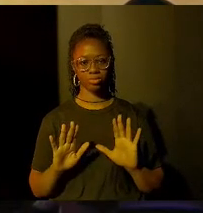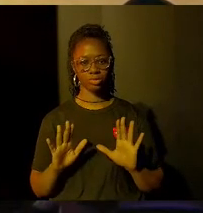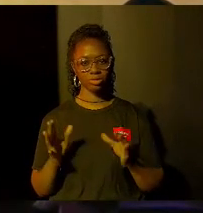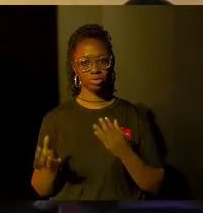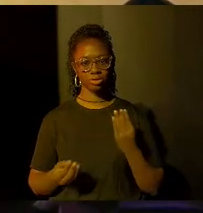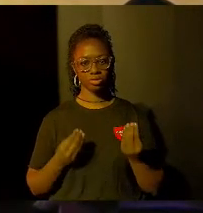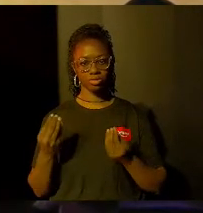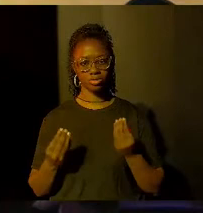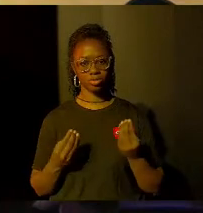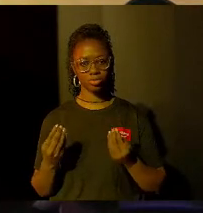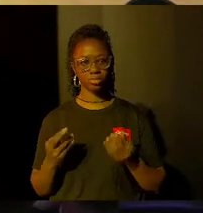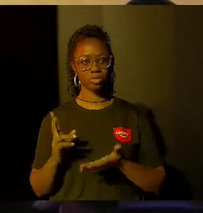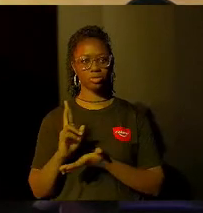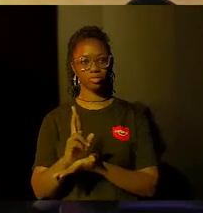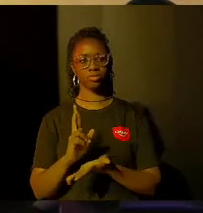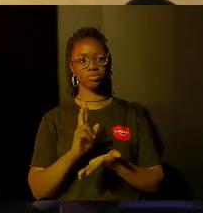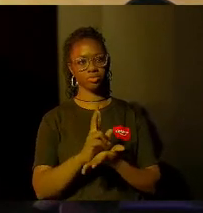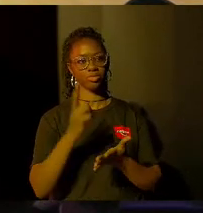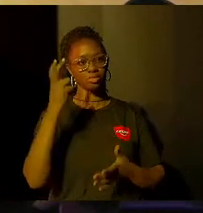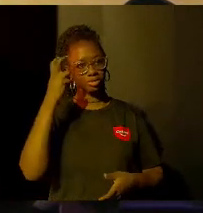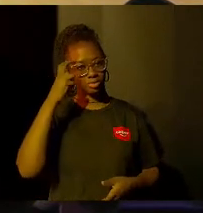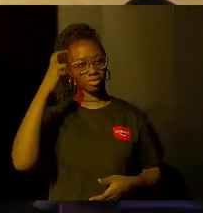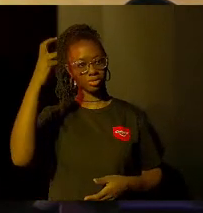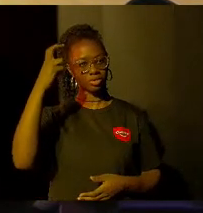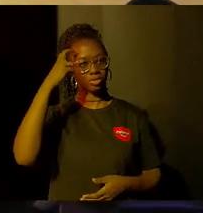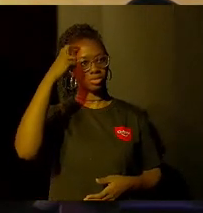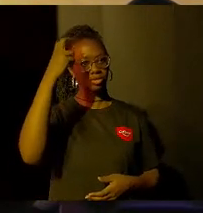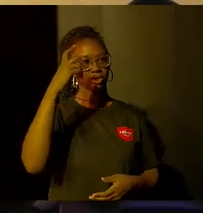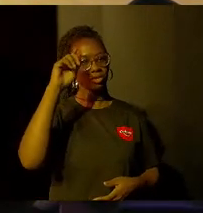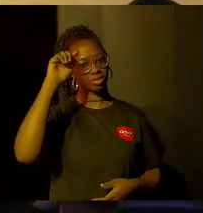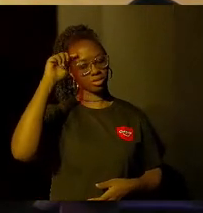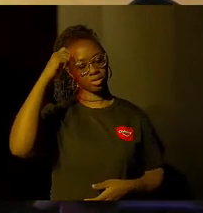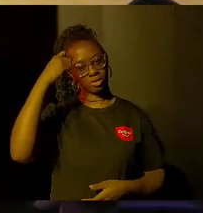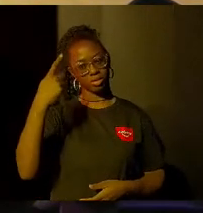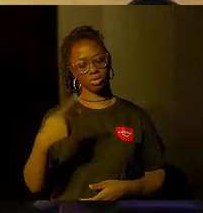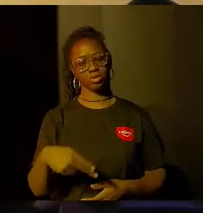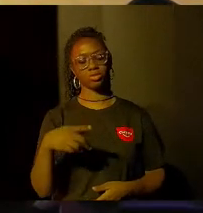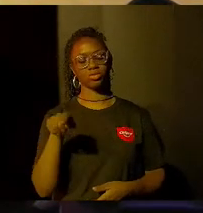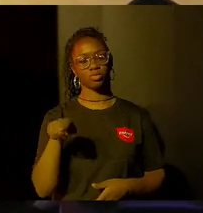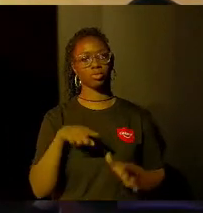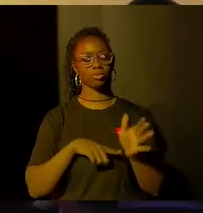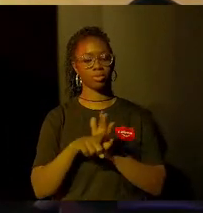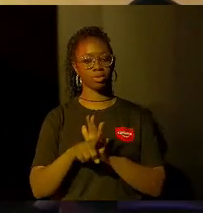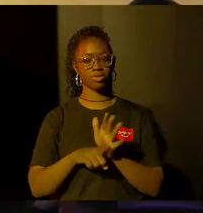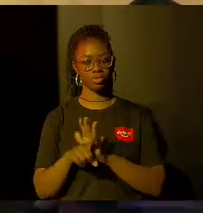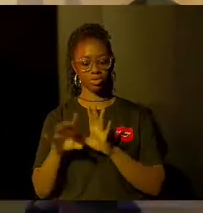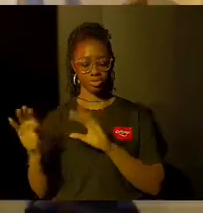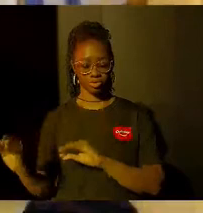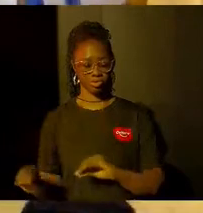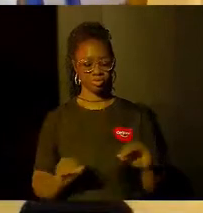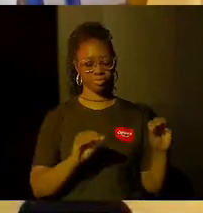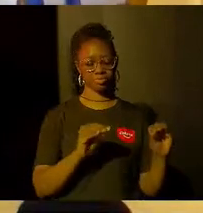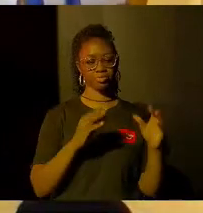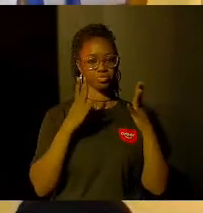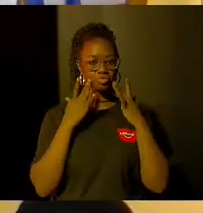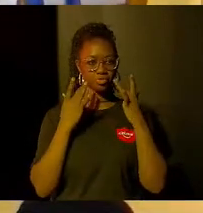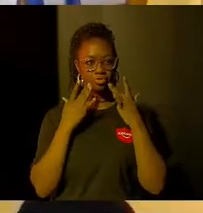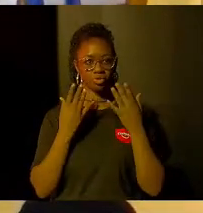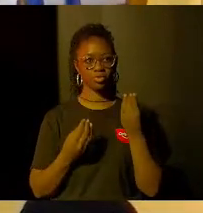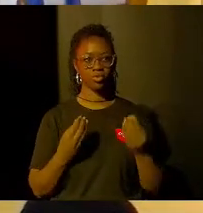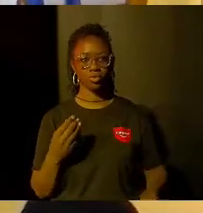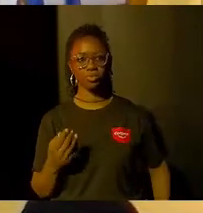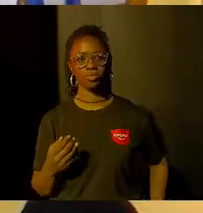trazer as referências intelectuais negras da tua pesquisa para o teatro